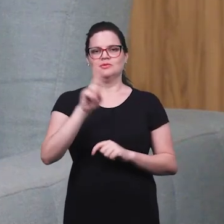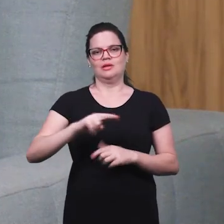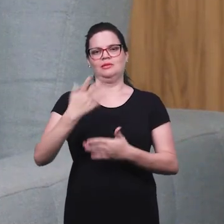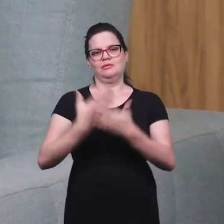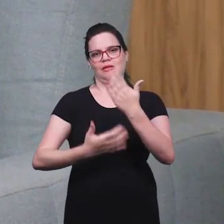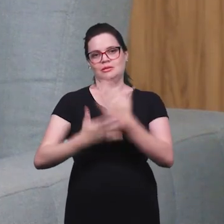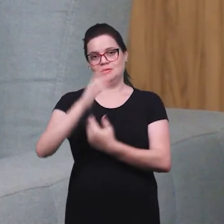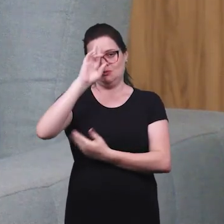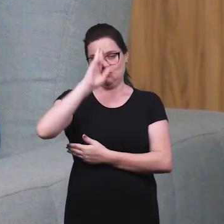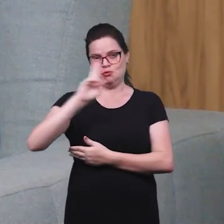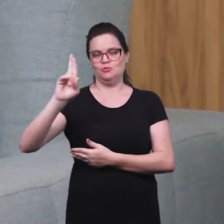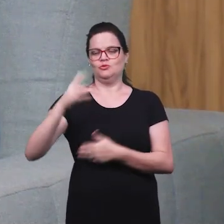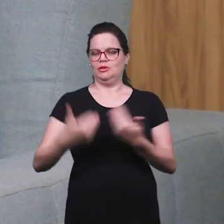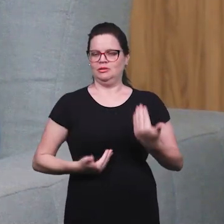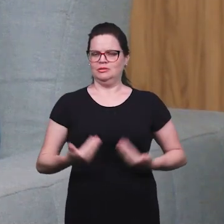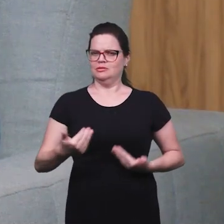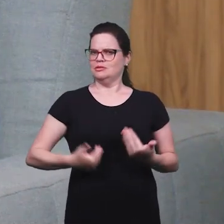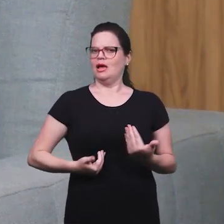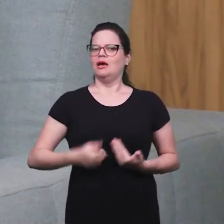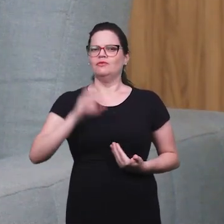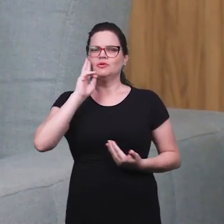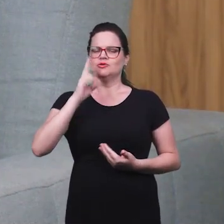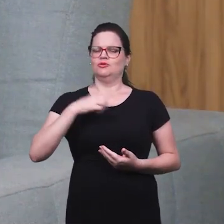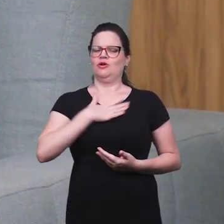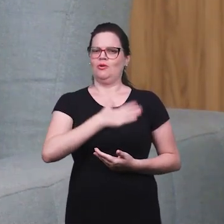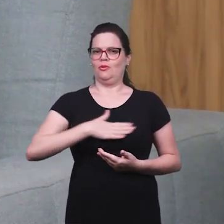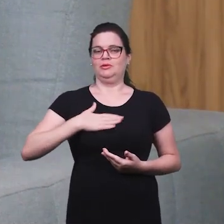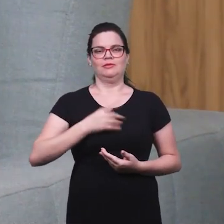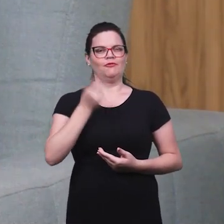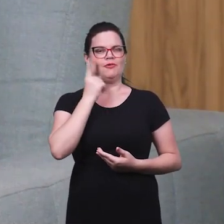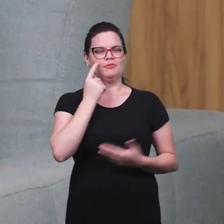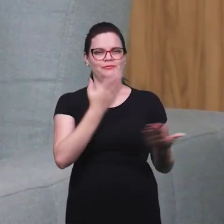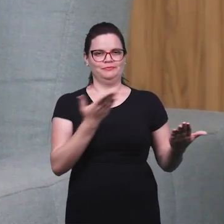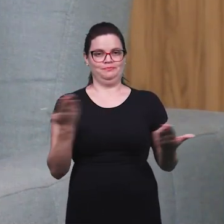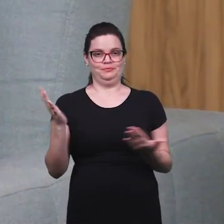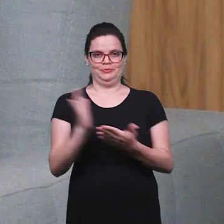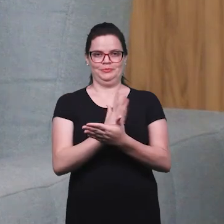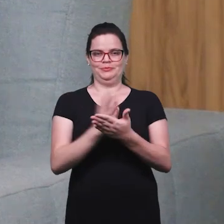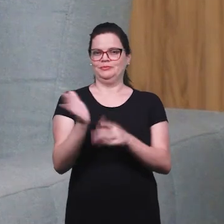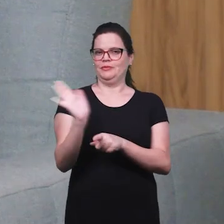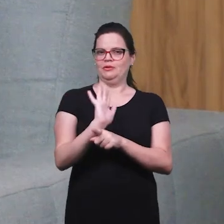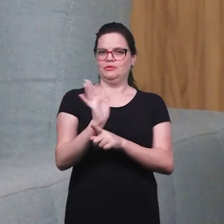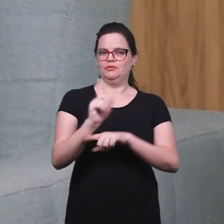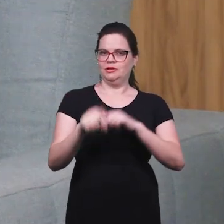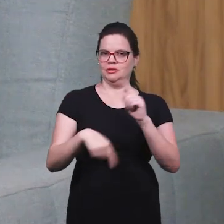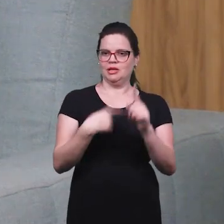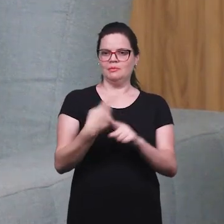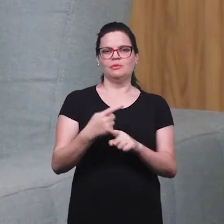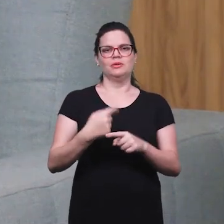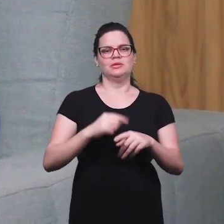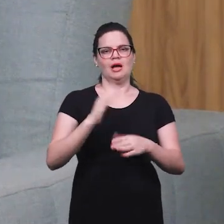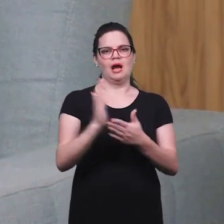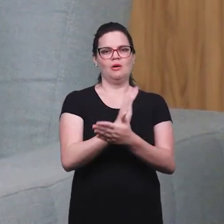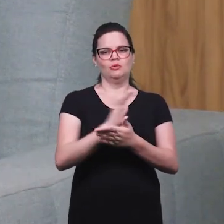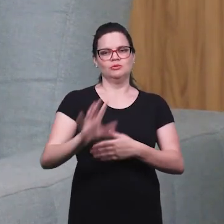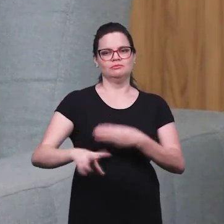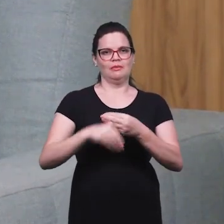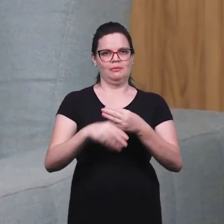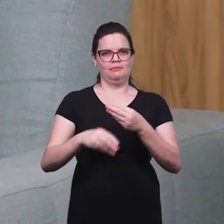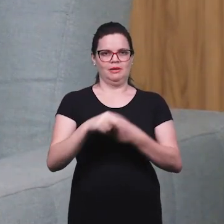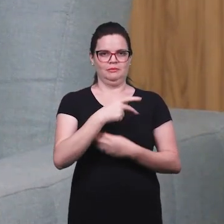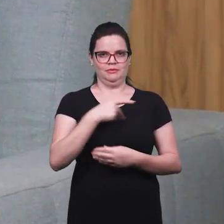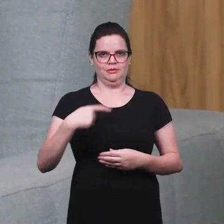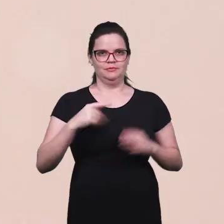instrumentalidade e que servem ao Senhor com alegria. Então, nós vamos ter aqui alguns vídeos sendo apresentados. Depois dos vídeos, o comentário aqui